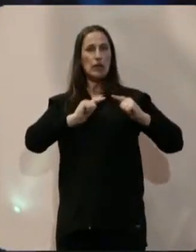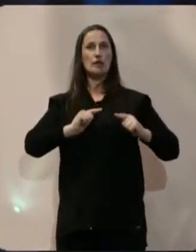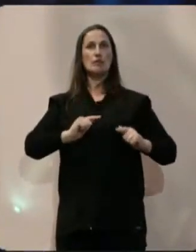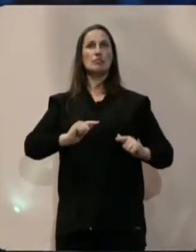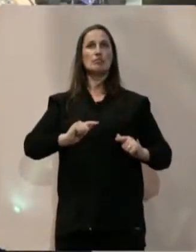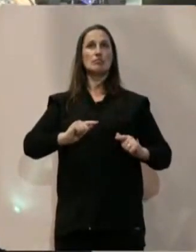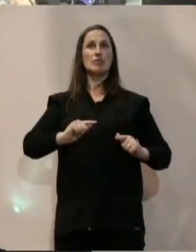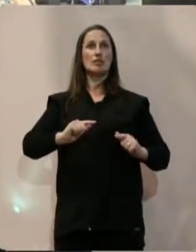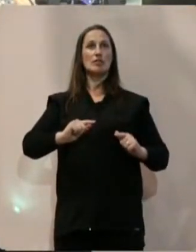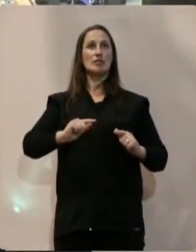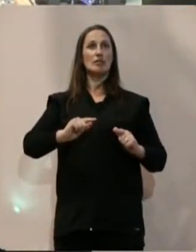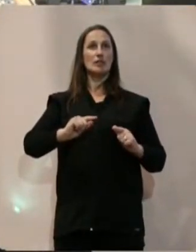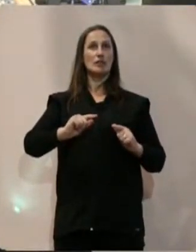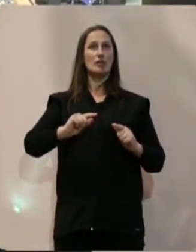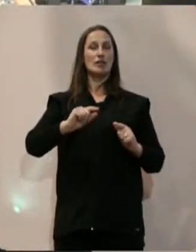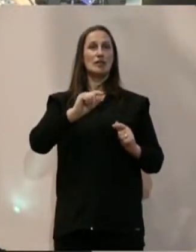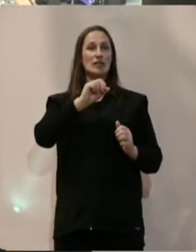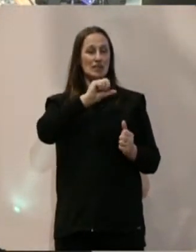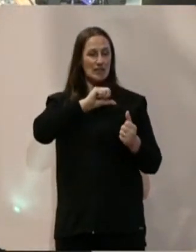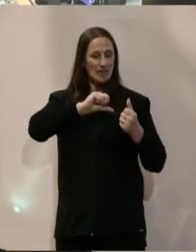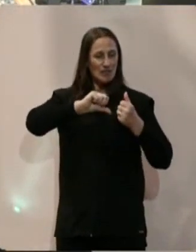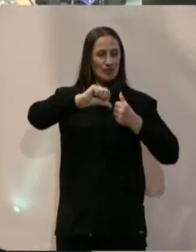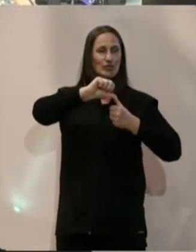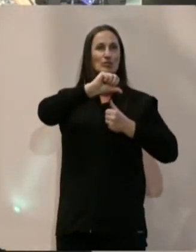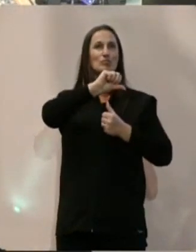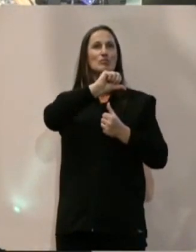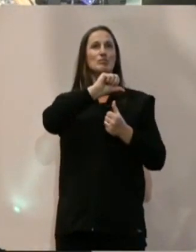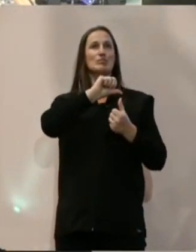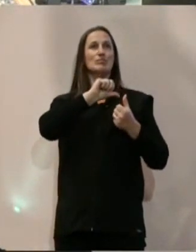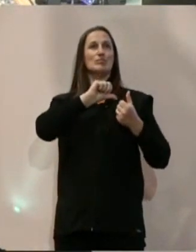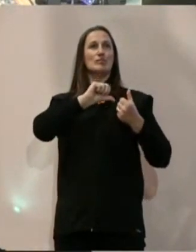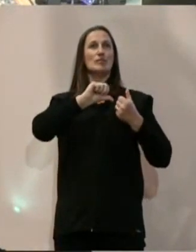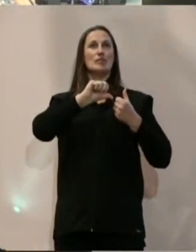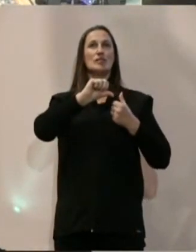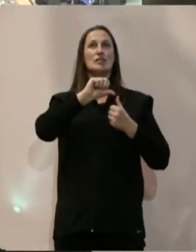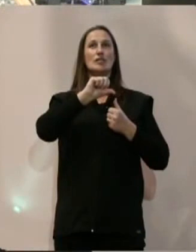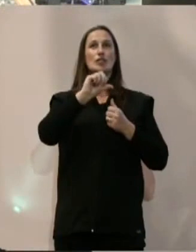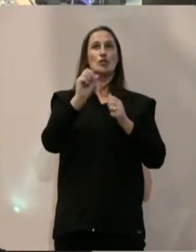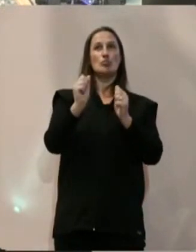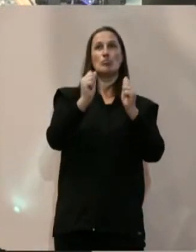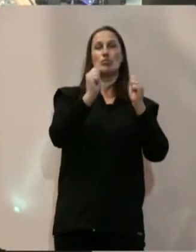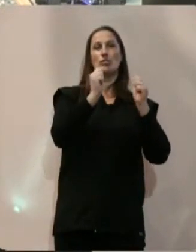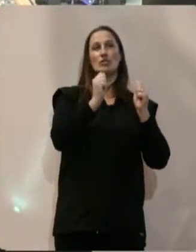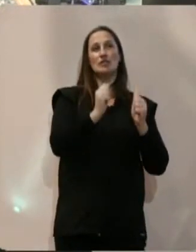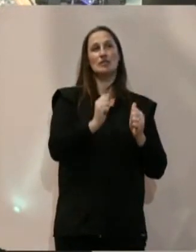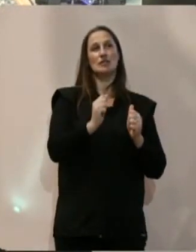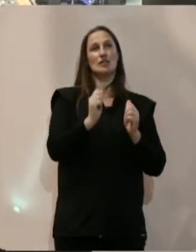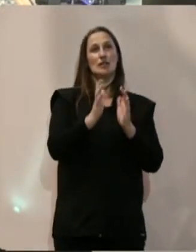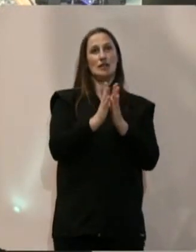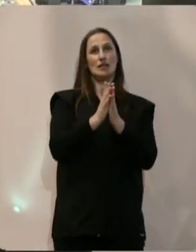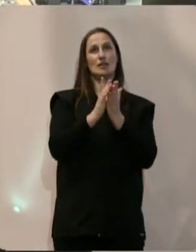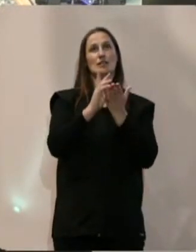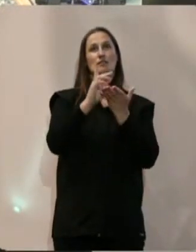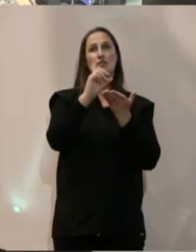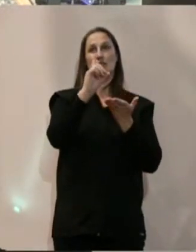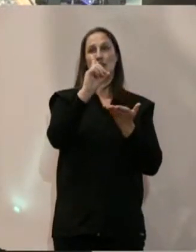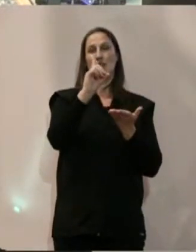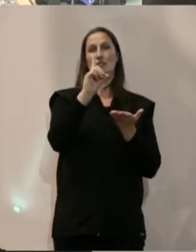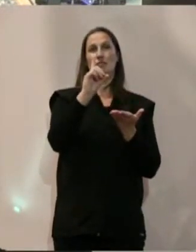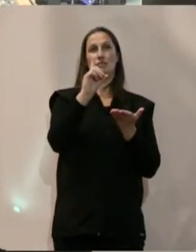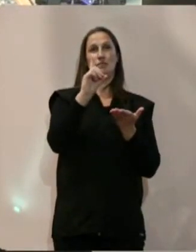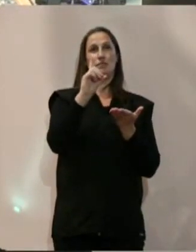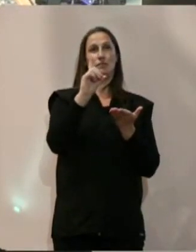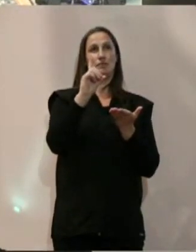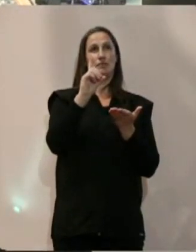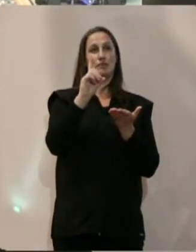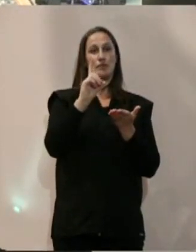deixa a sua vida ser moldada, transformada no poder da palavra de Deus. E na medida em que